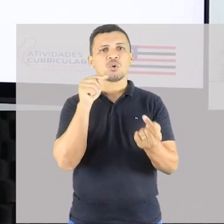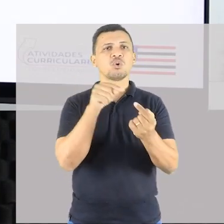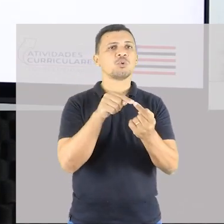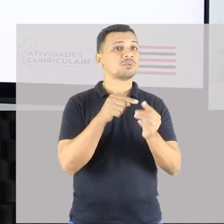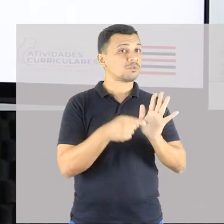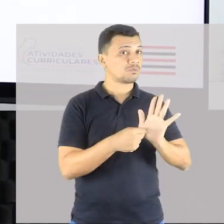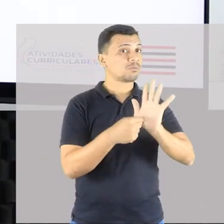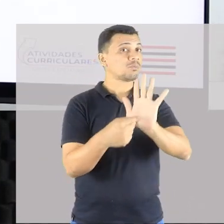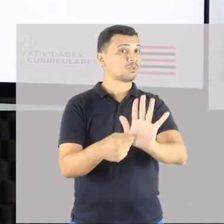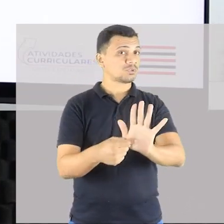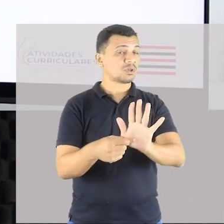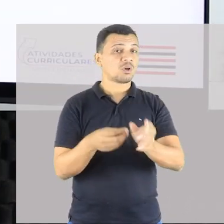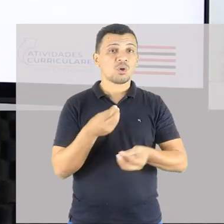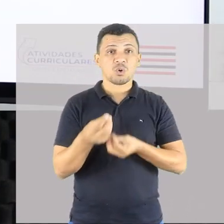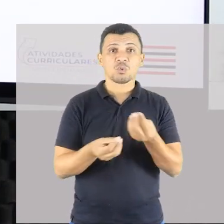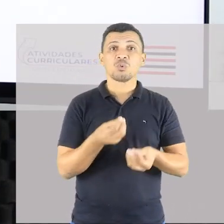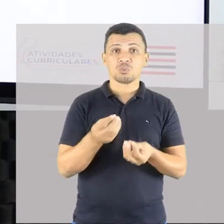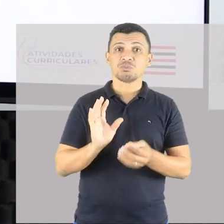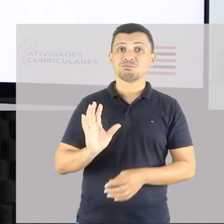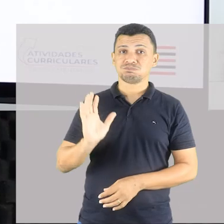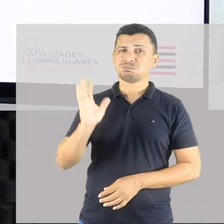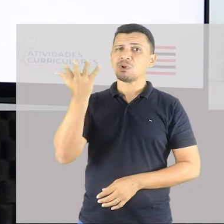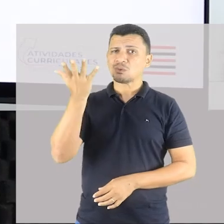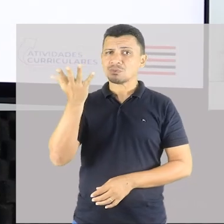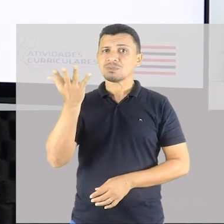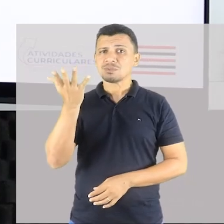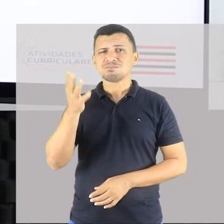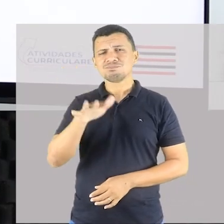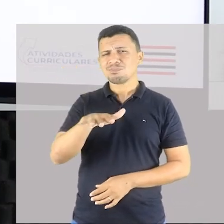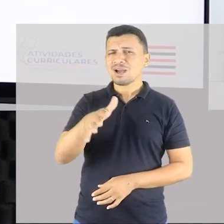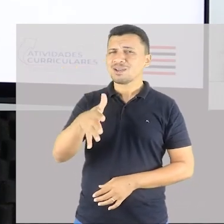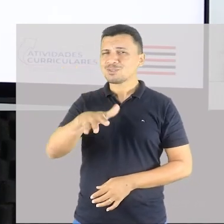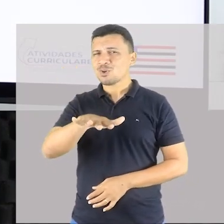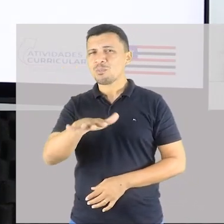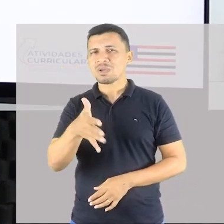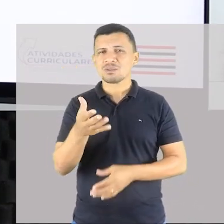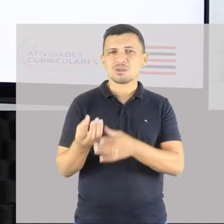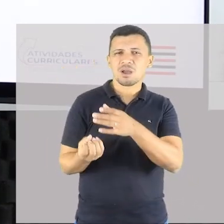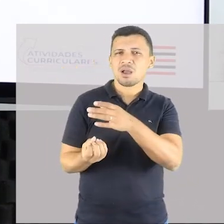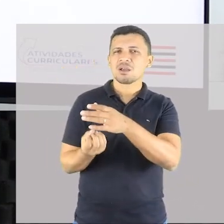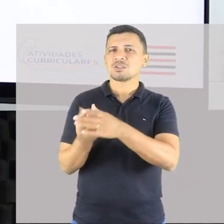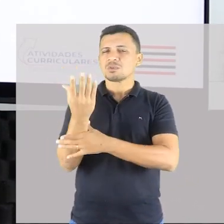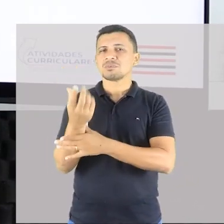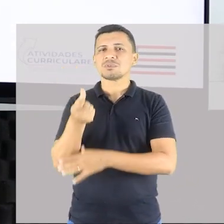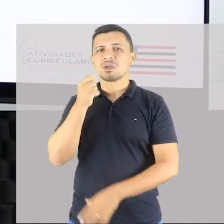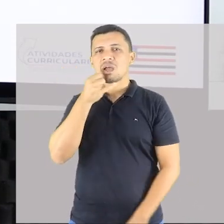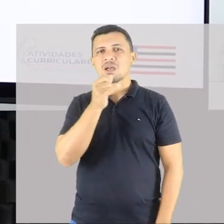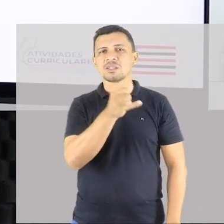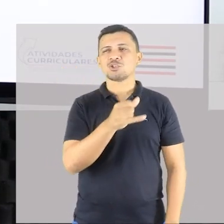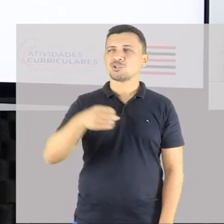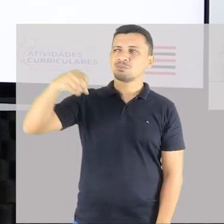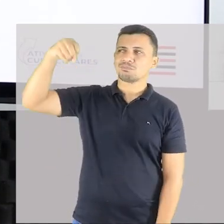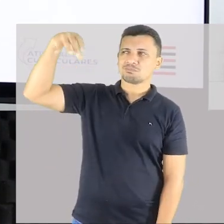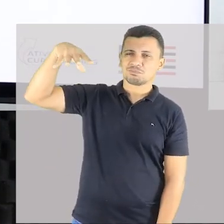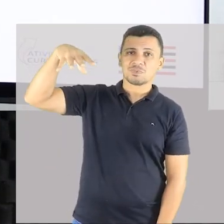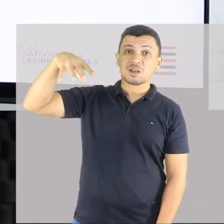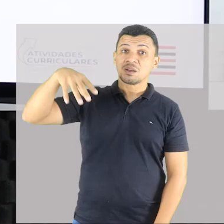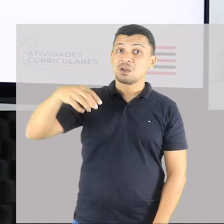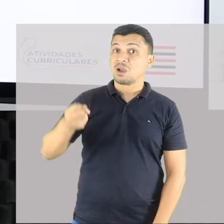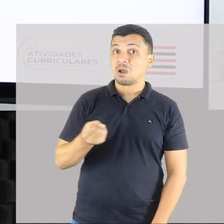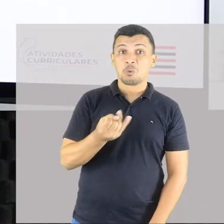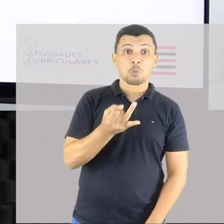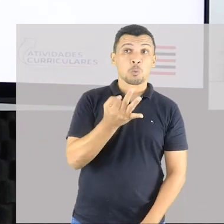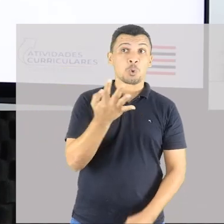para vocês como funciona mais ou menos essa produção de energia elétrica em larga